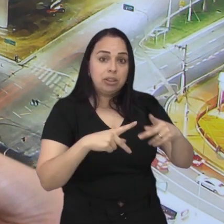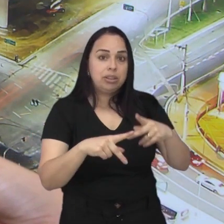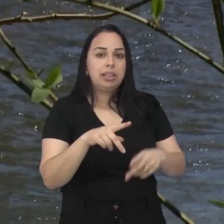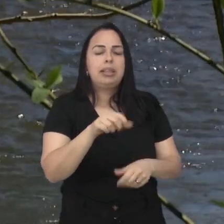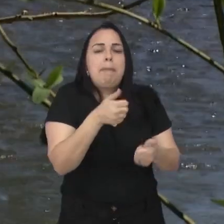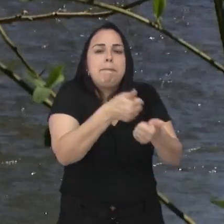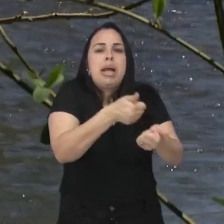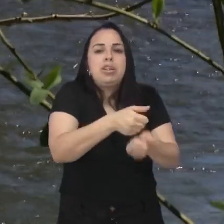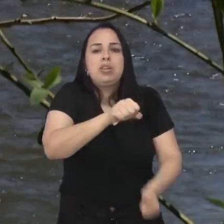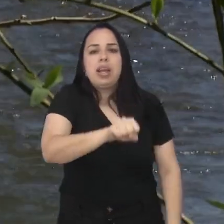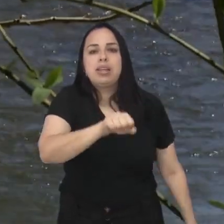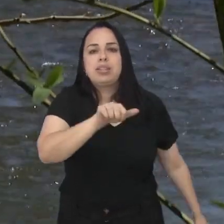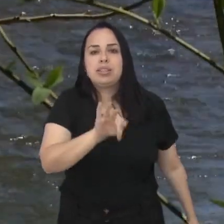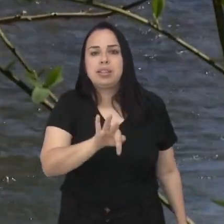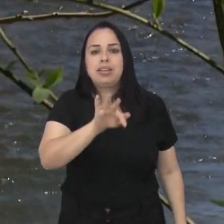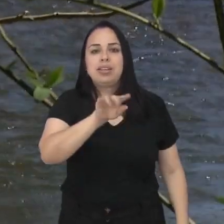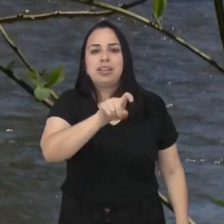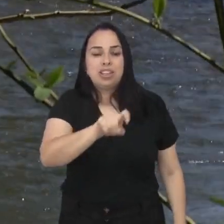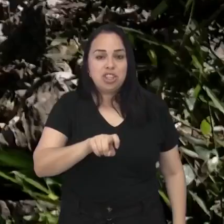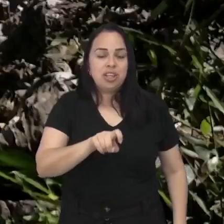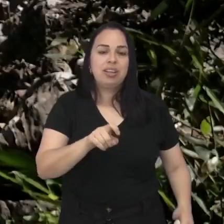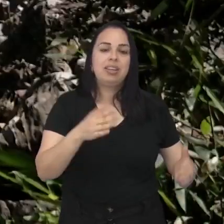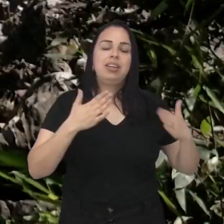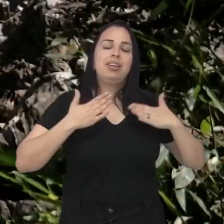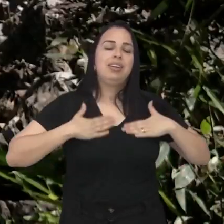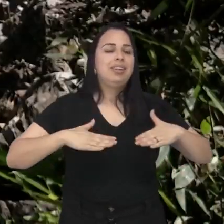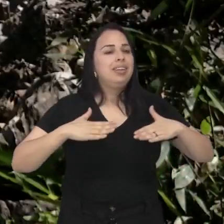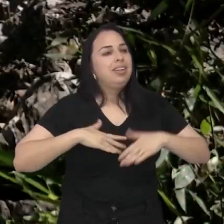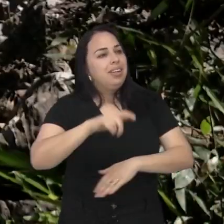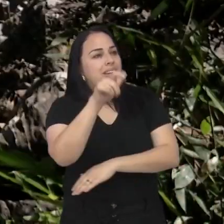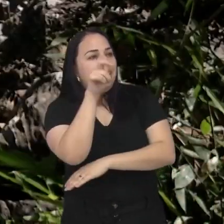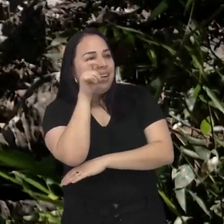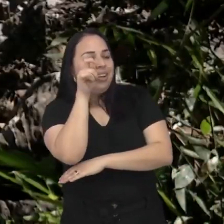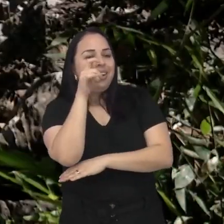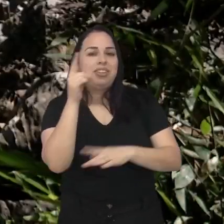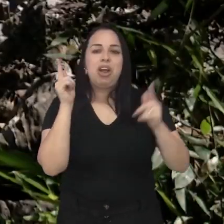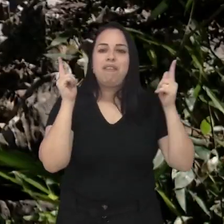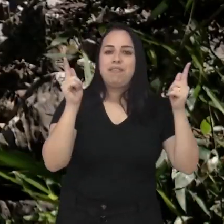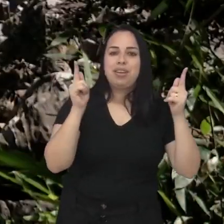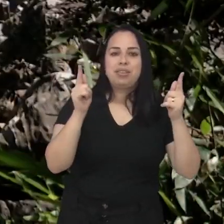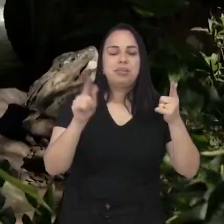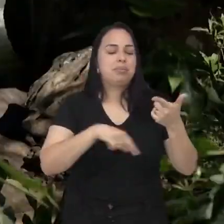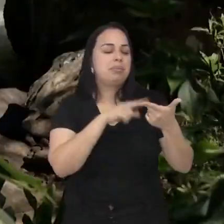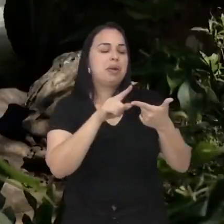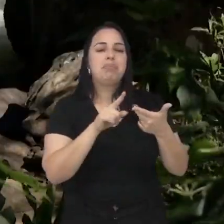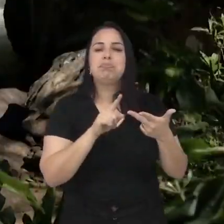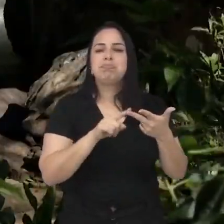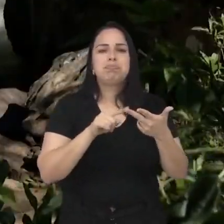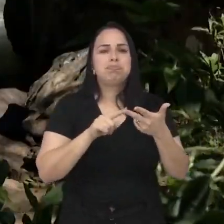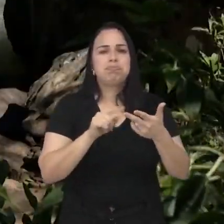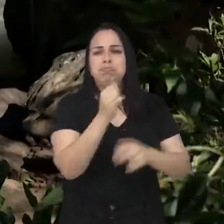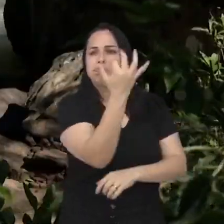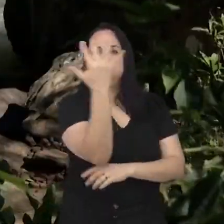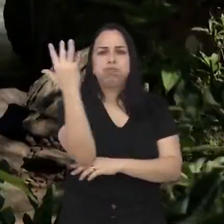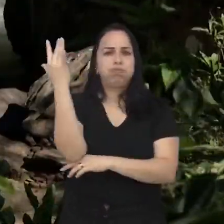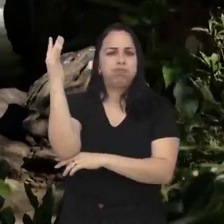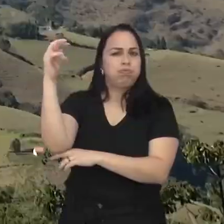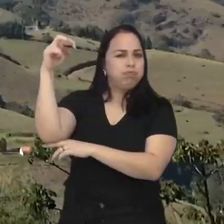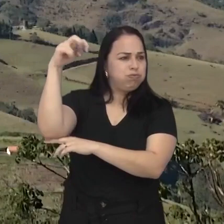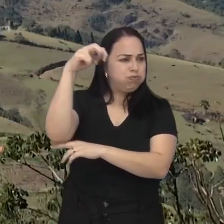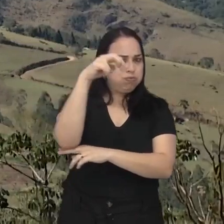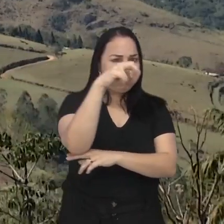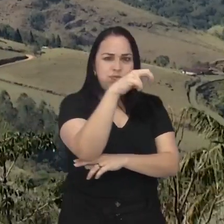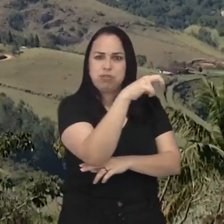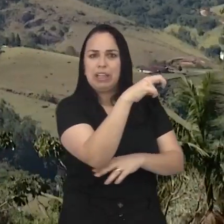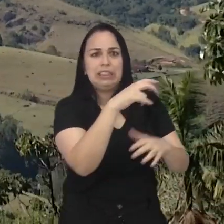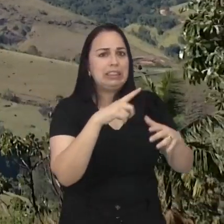Francisco Xavier, que temos o turismo de relaxamento, contemplação, aventura, ecoturismo, enfim,